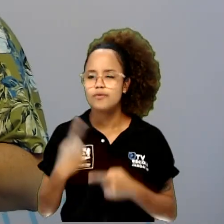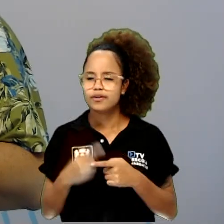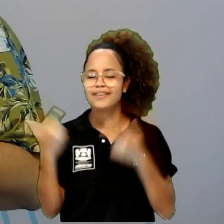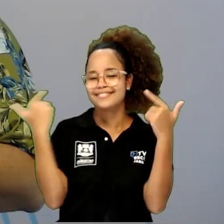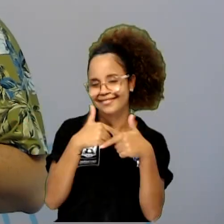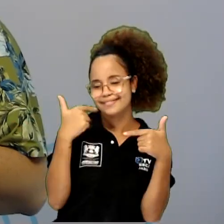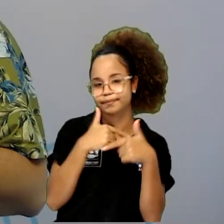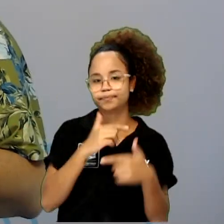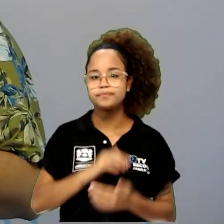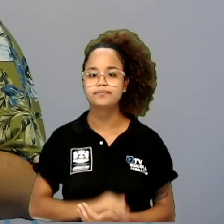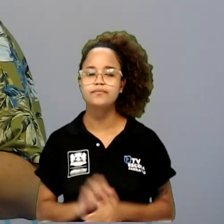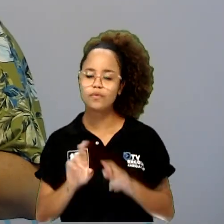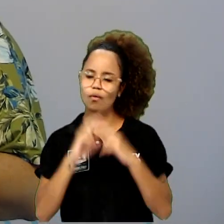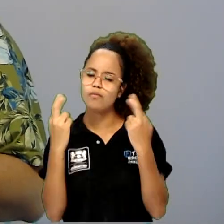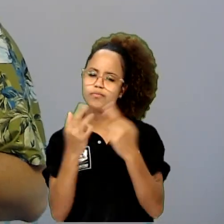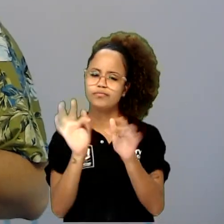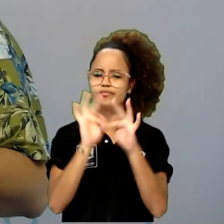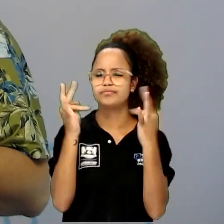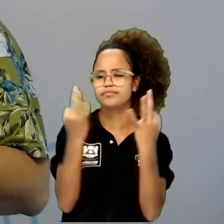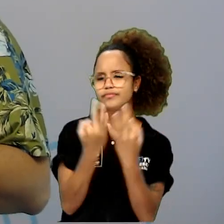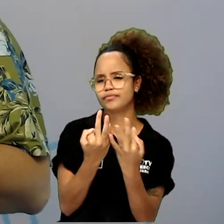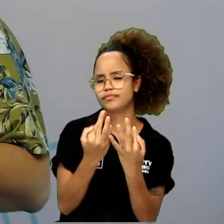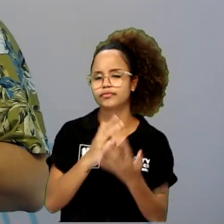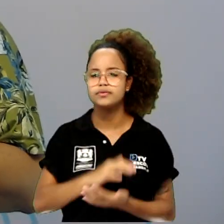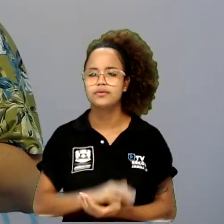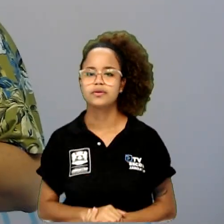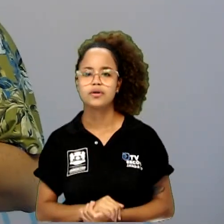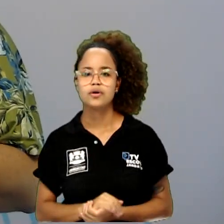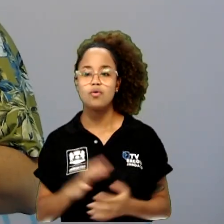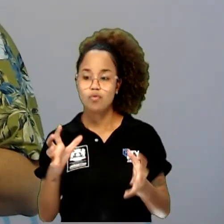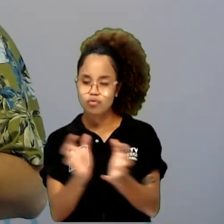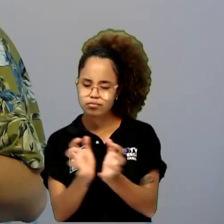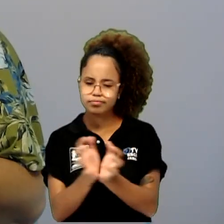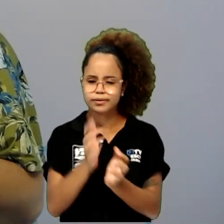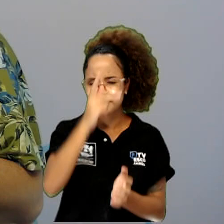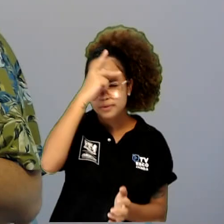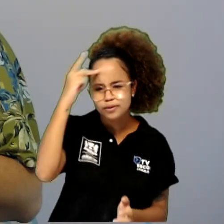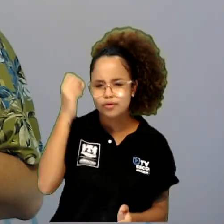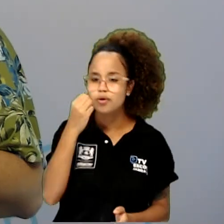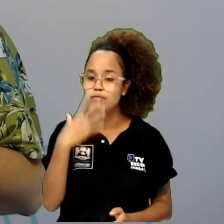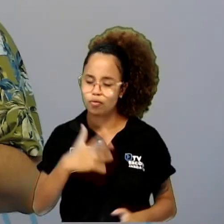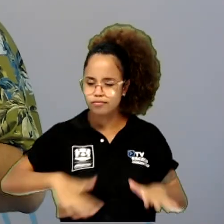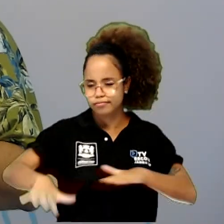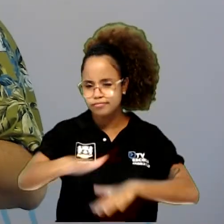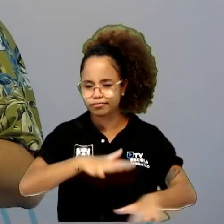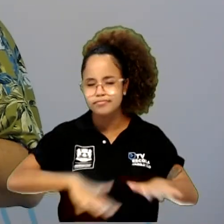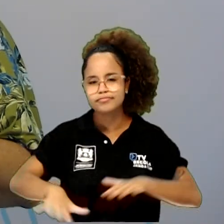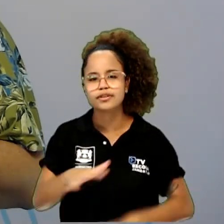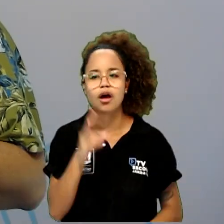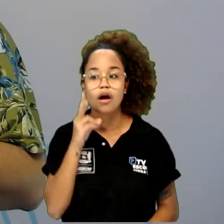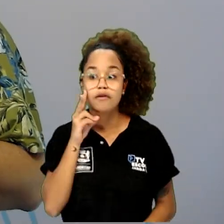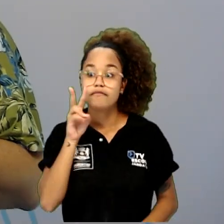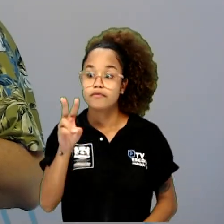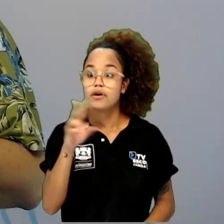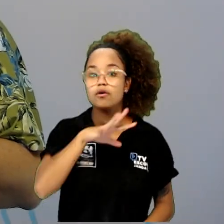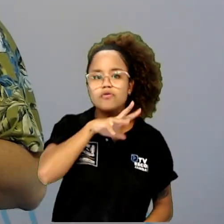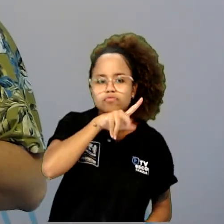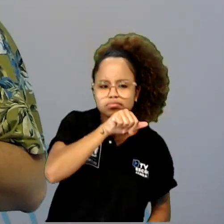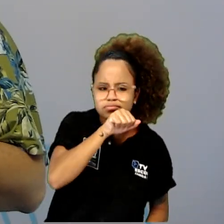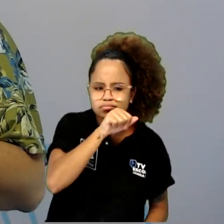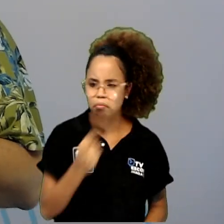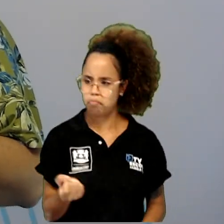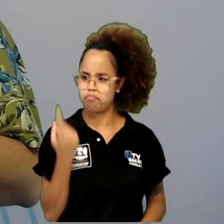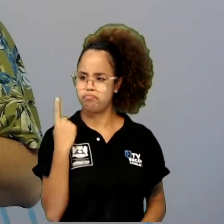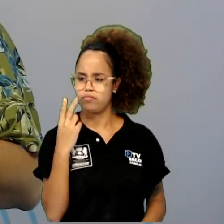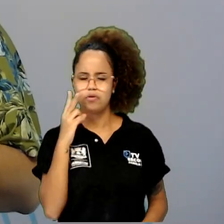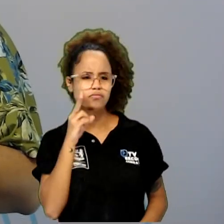sorrir. Uma reunião de família, uma animação só, um grupo de gente boa e um jogo de dominó. Avistaram ali mesmo um bicho meio estranho.